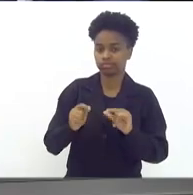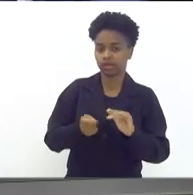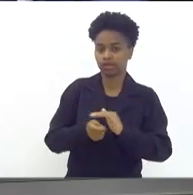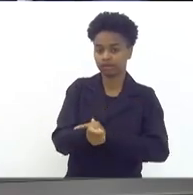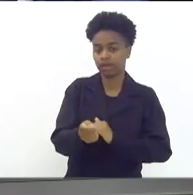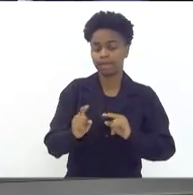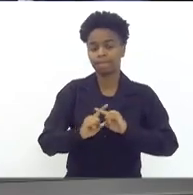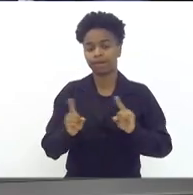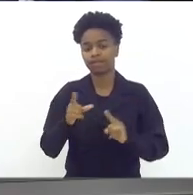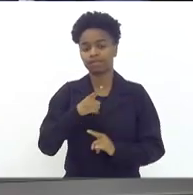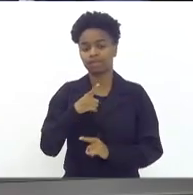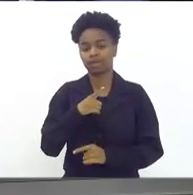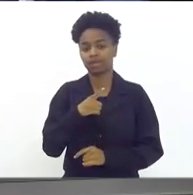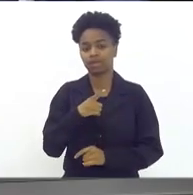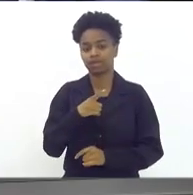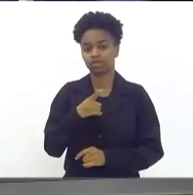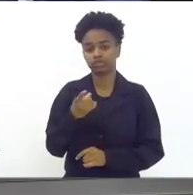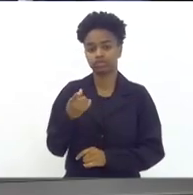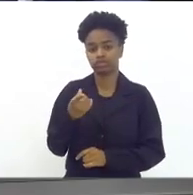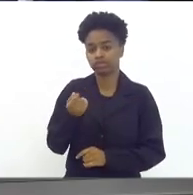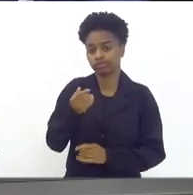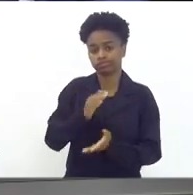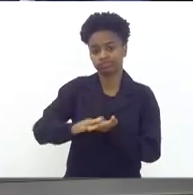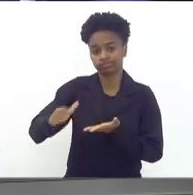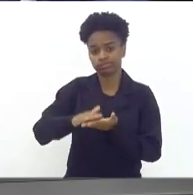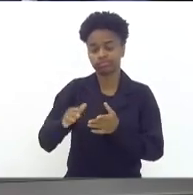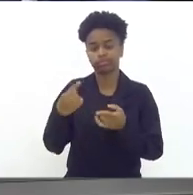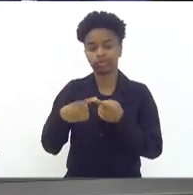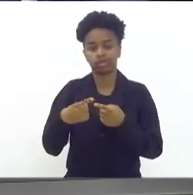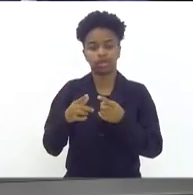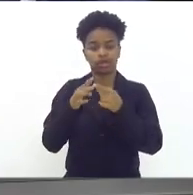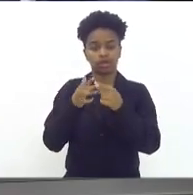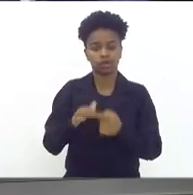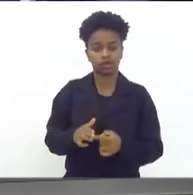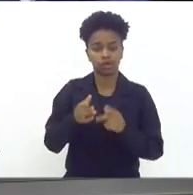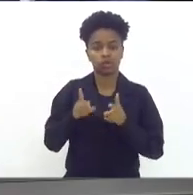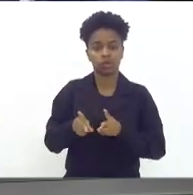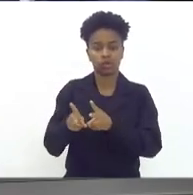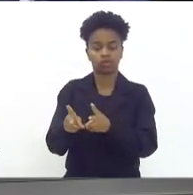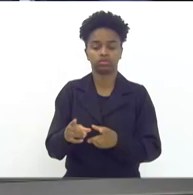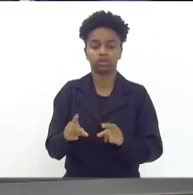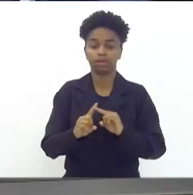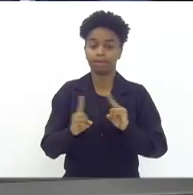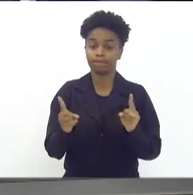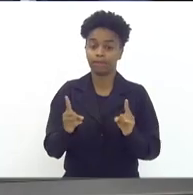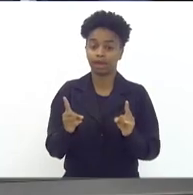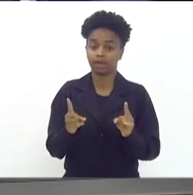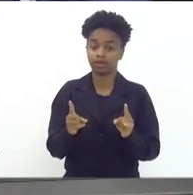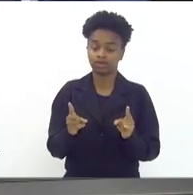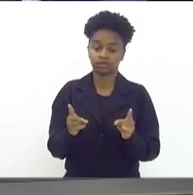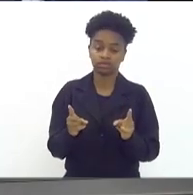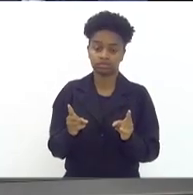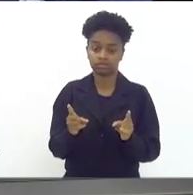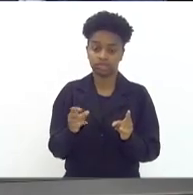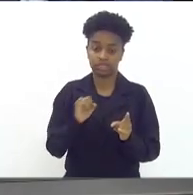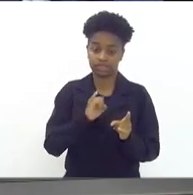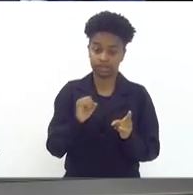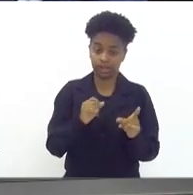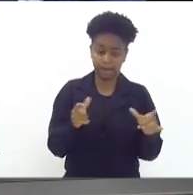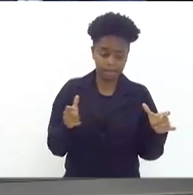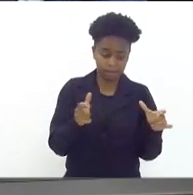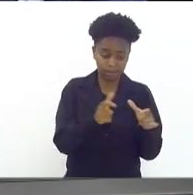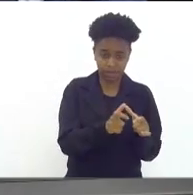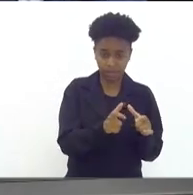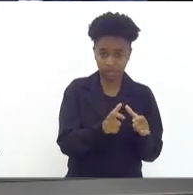o Apex que é o custo de você tá mantendo aquilo então essa questão de até certo ponto para um pequeno abastecimento